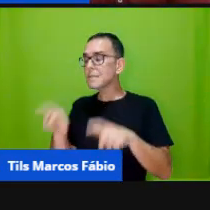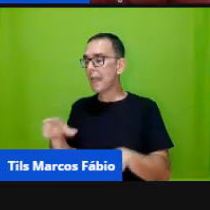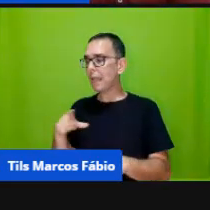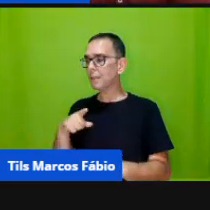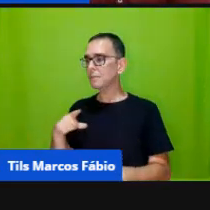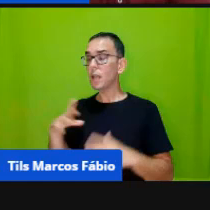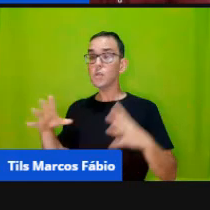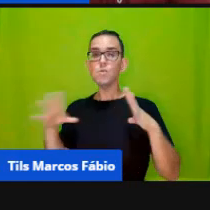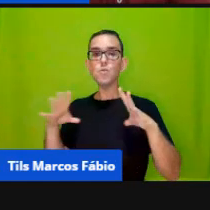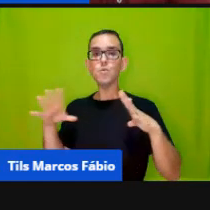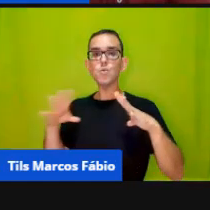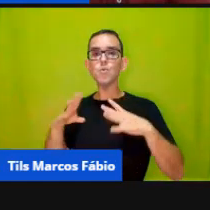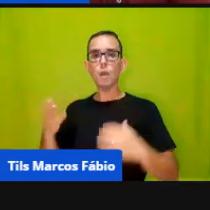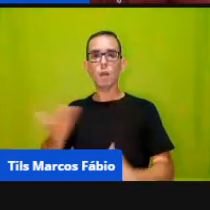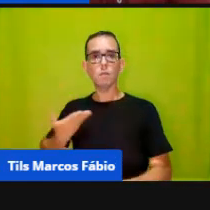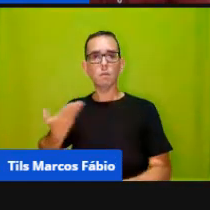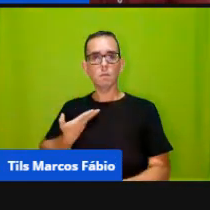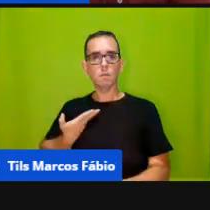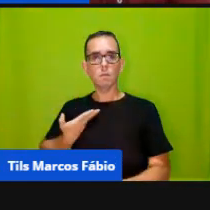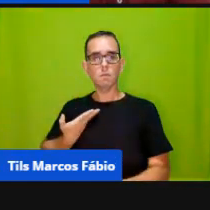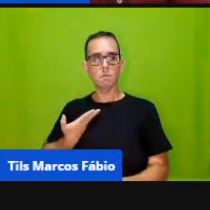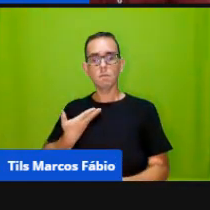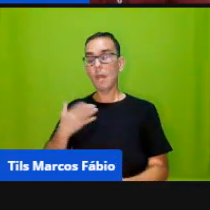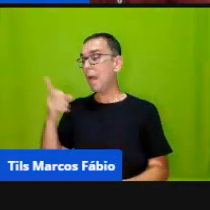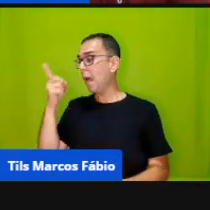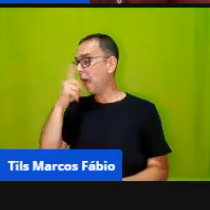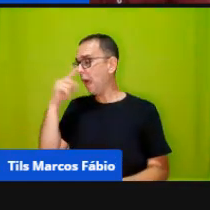melhores, a mãe